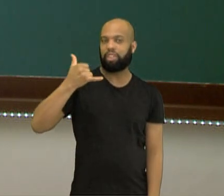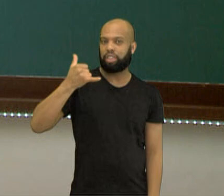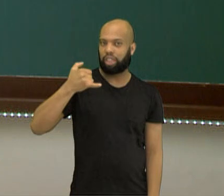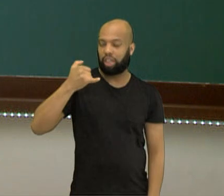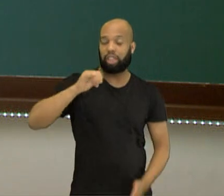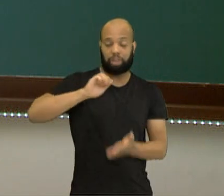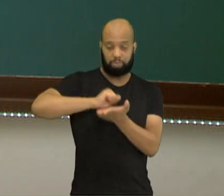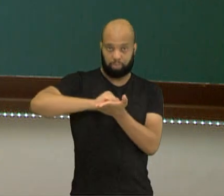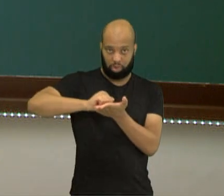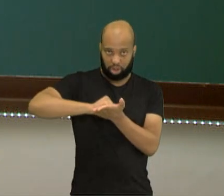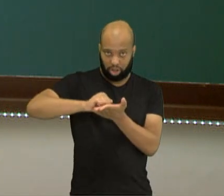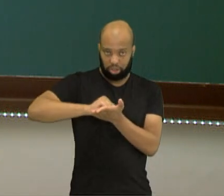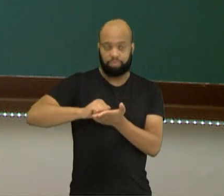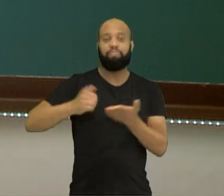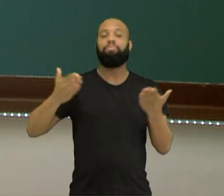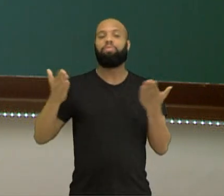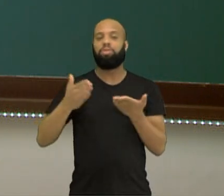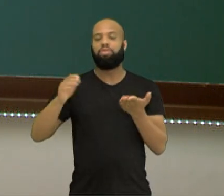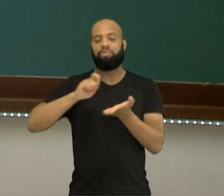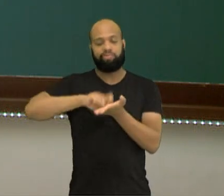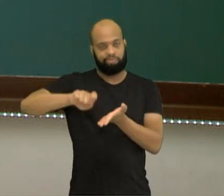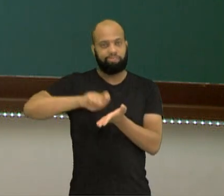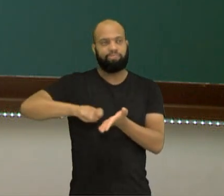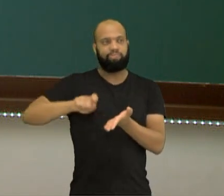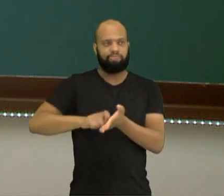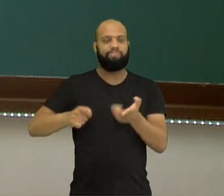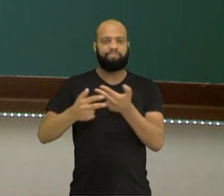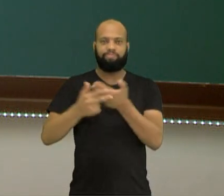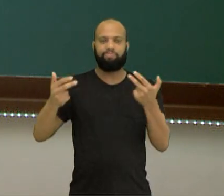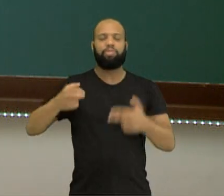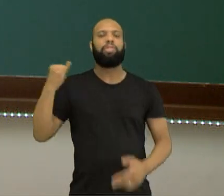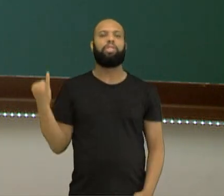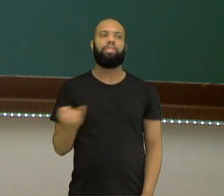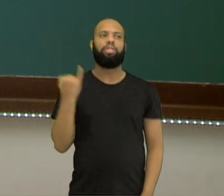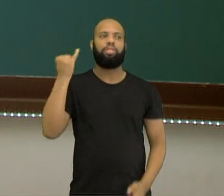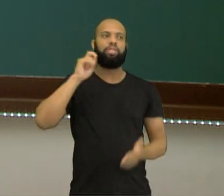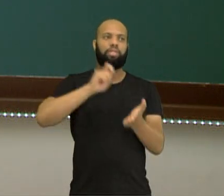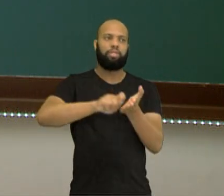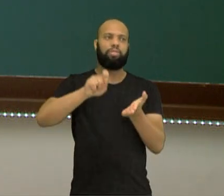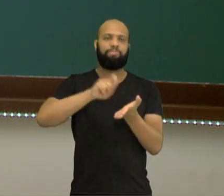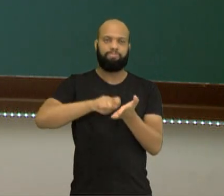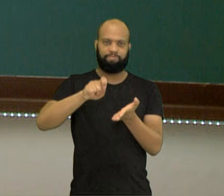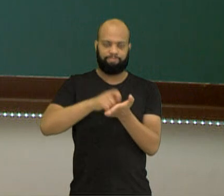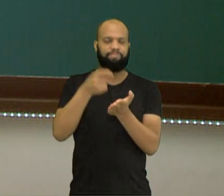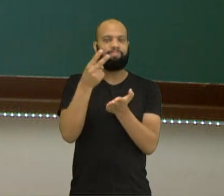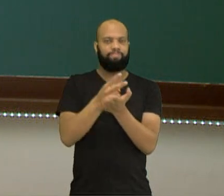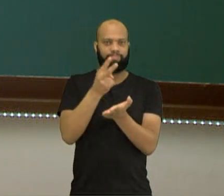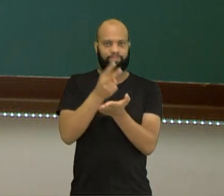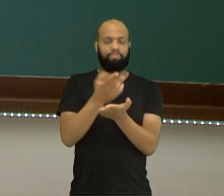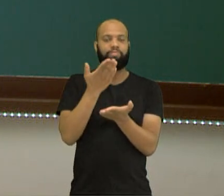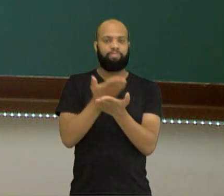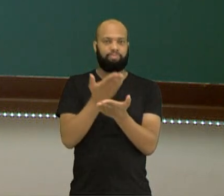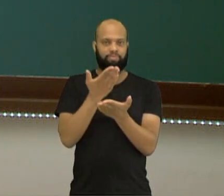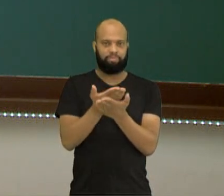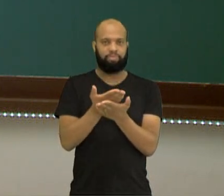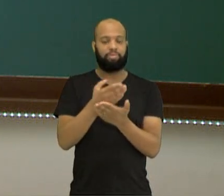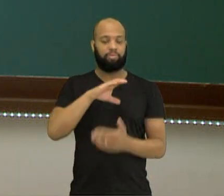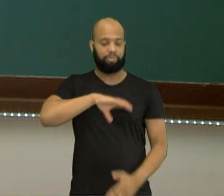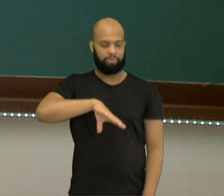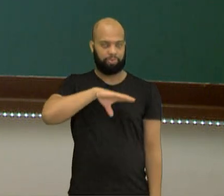estiver com eles, e vamos anotar. Muito importante anotar sempre nas aulas, nas nossas